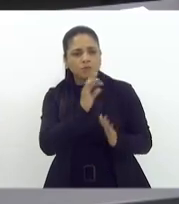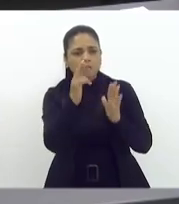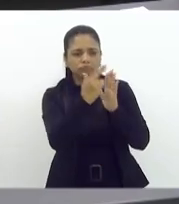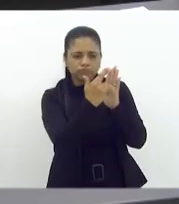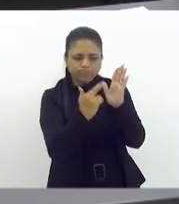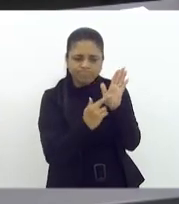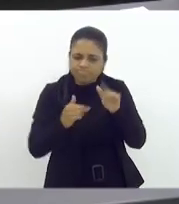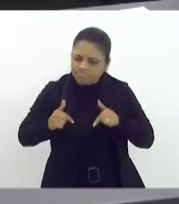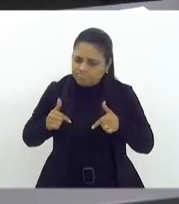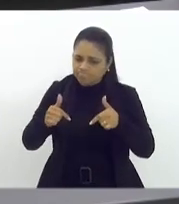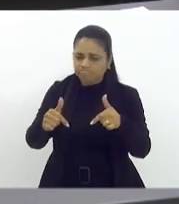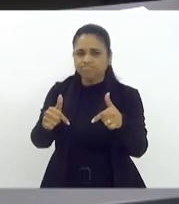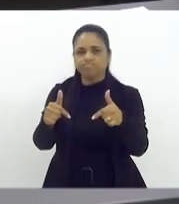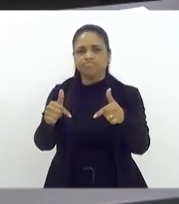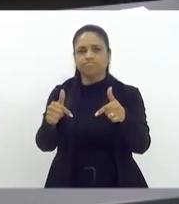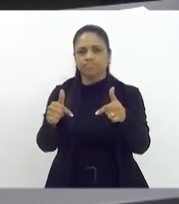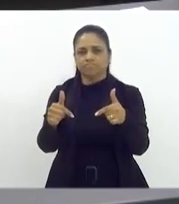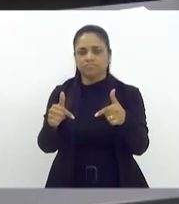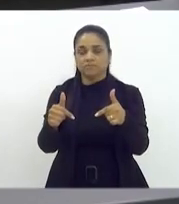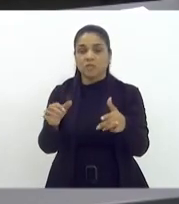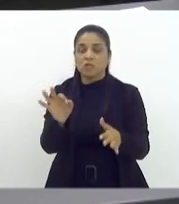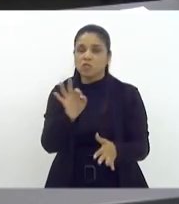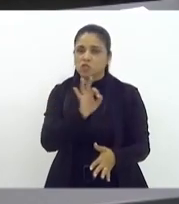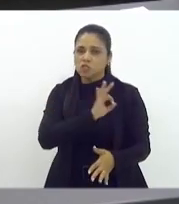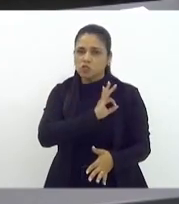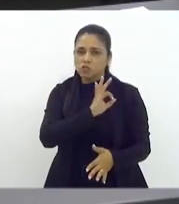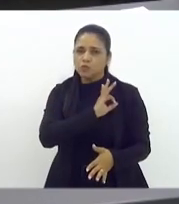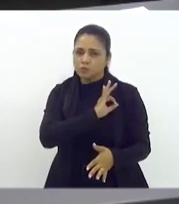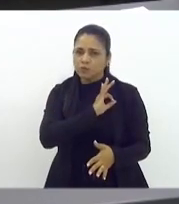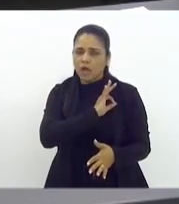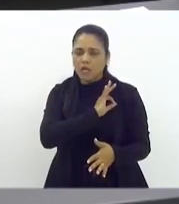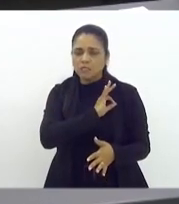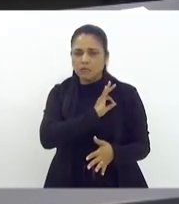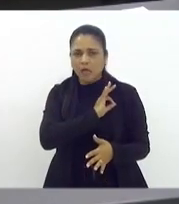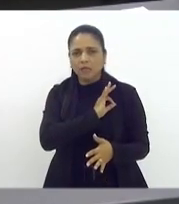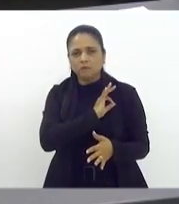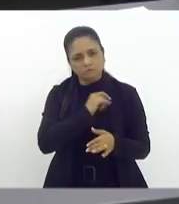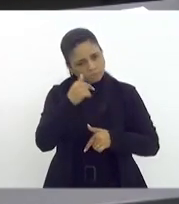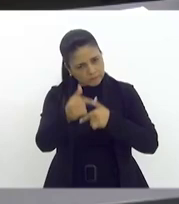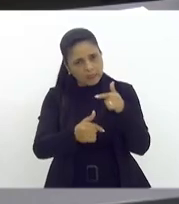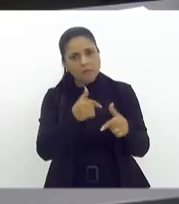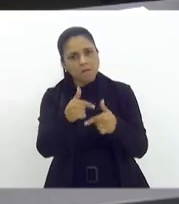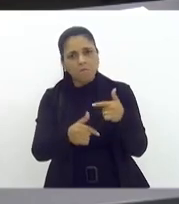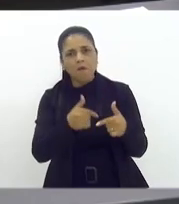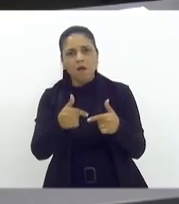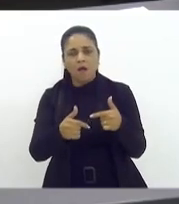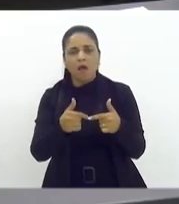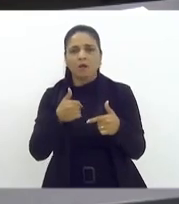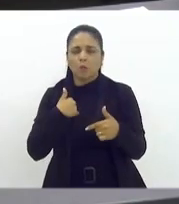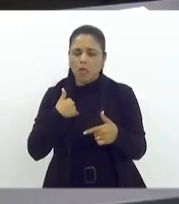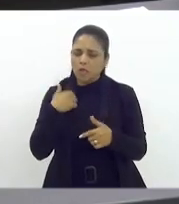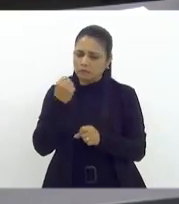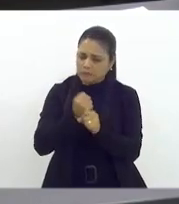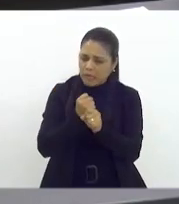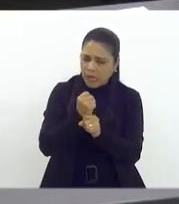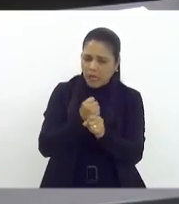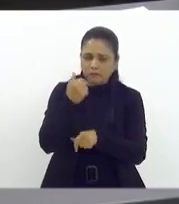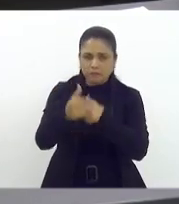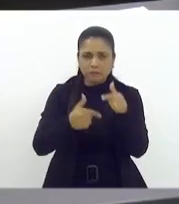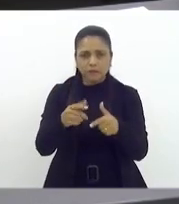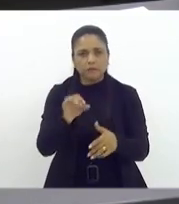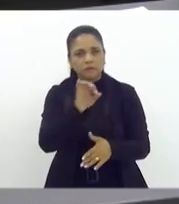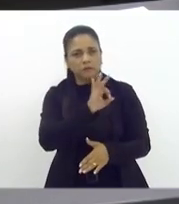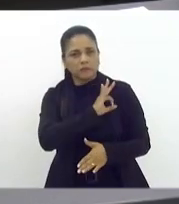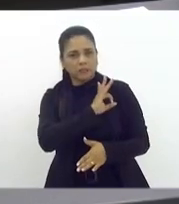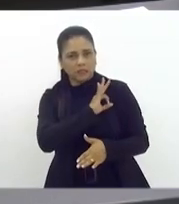das leis existentes e os policiais fazem isso eu trabalhei durante muitos anos na delegacia que